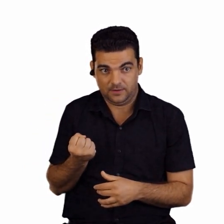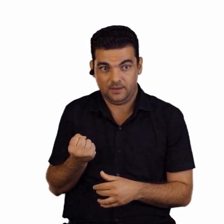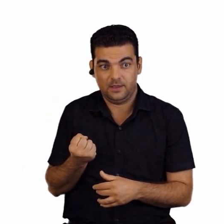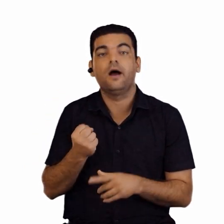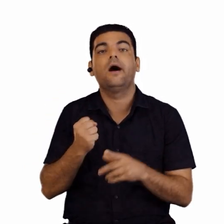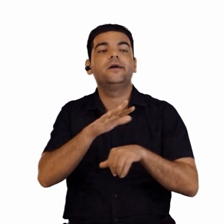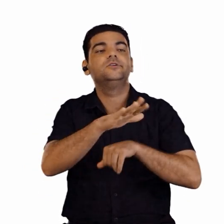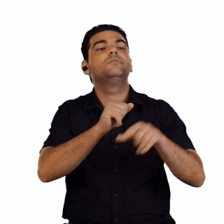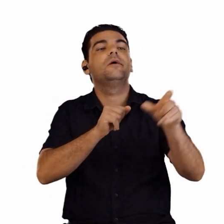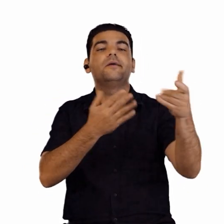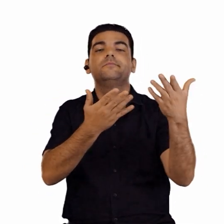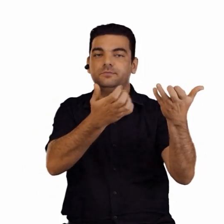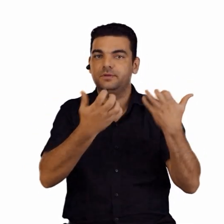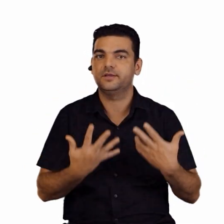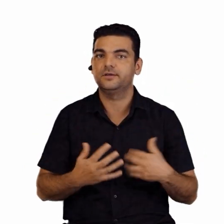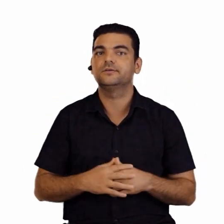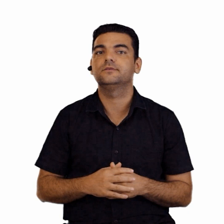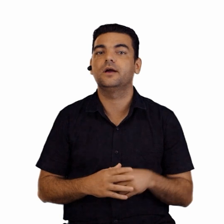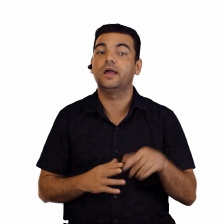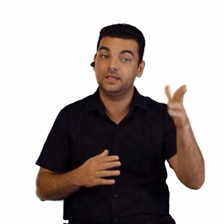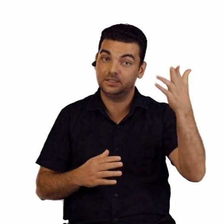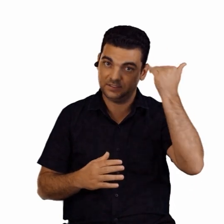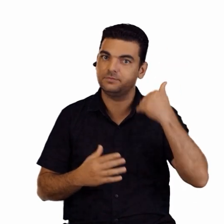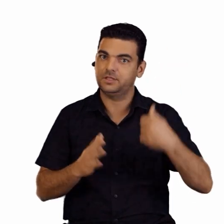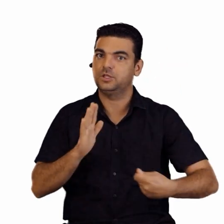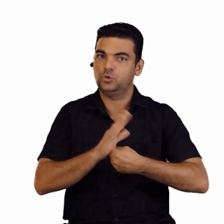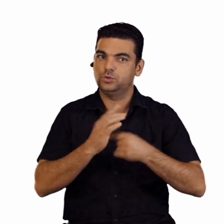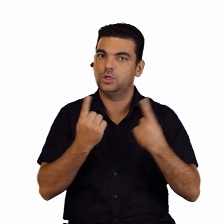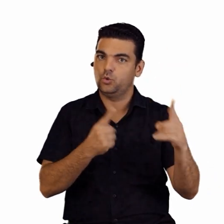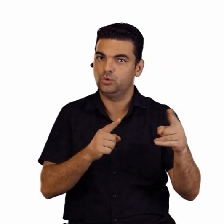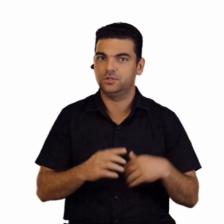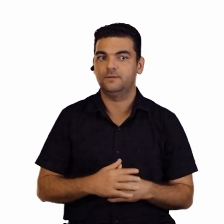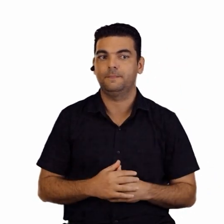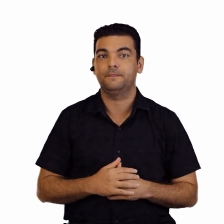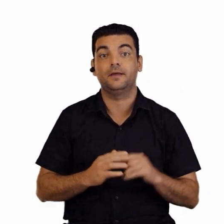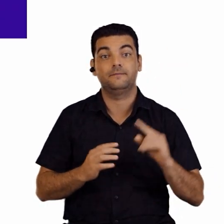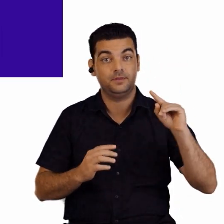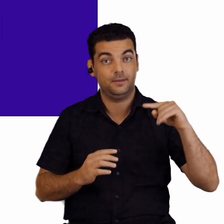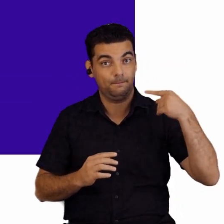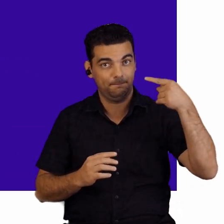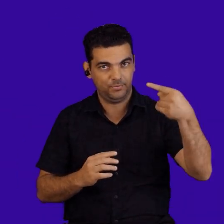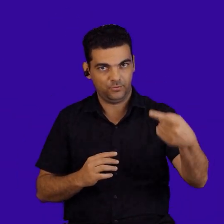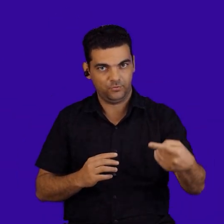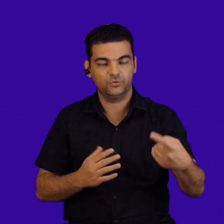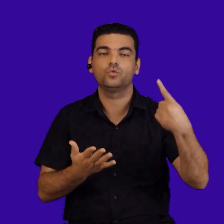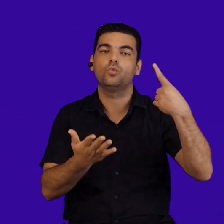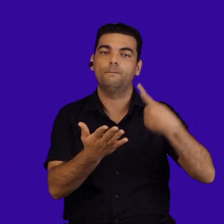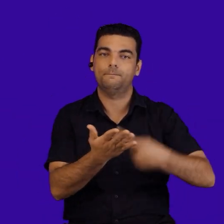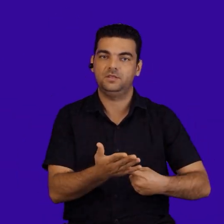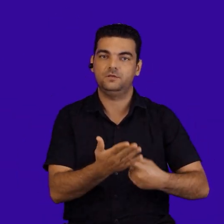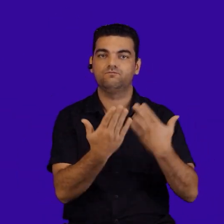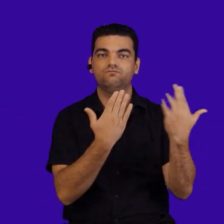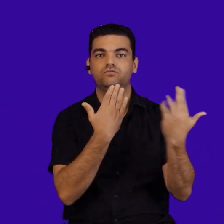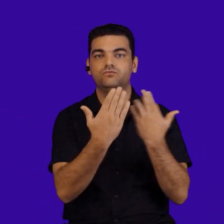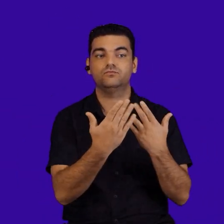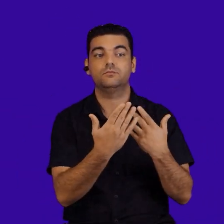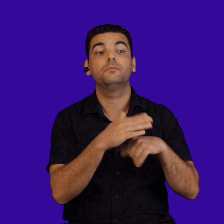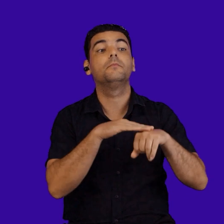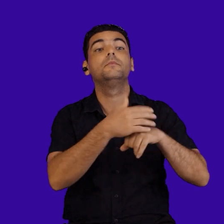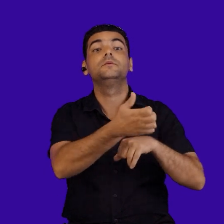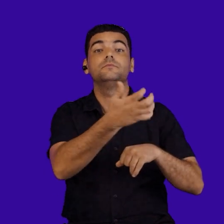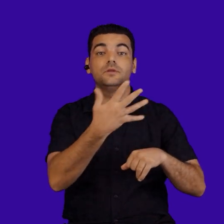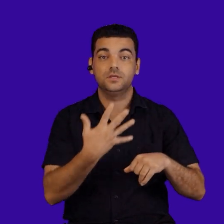a denúncia, o réu é citado, tomando conhecimento da acusação. Depois, marca-se uma audiência para